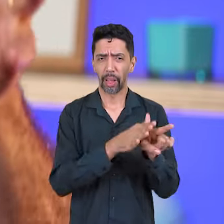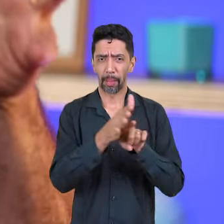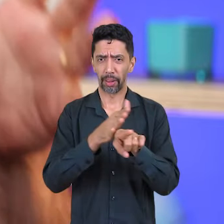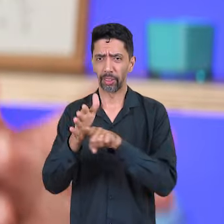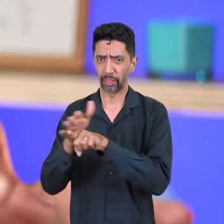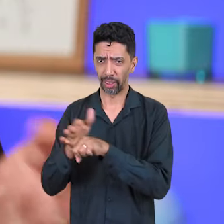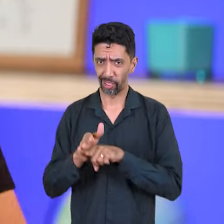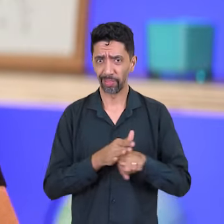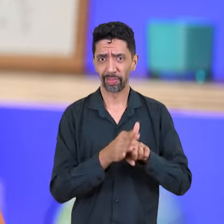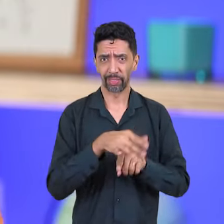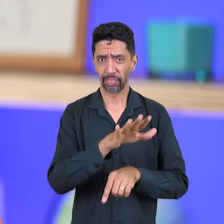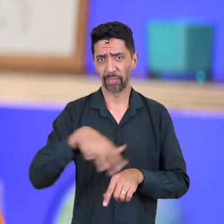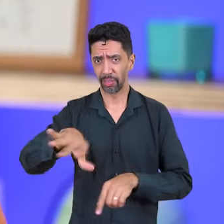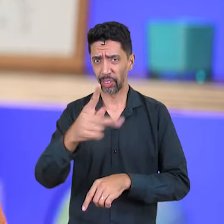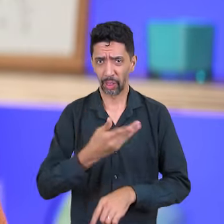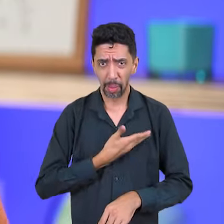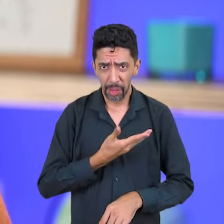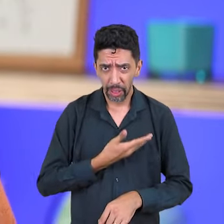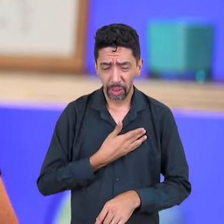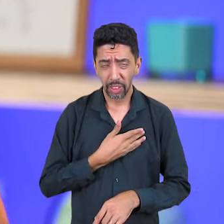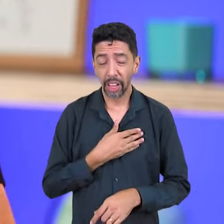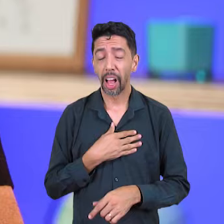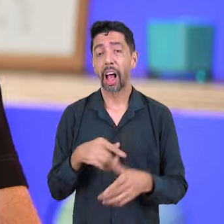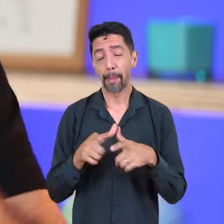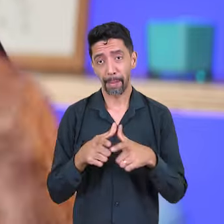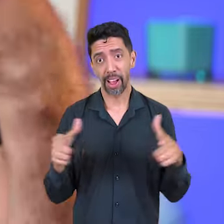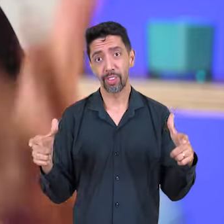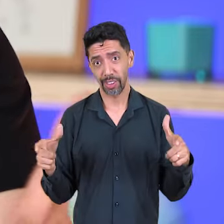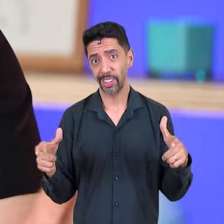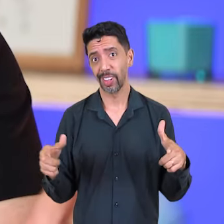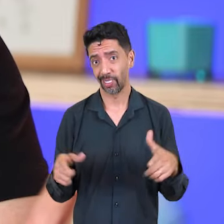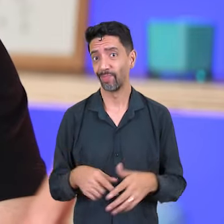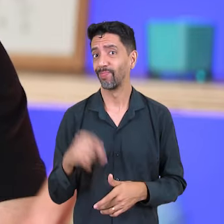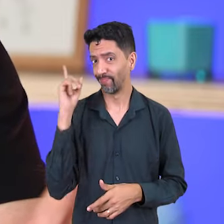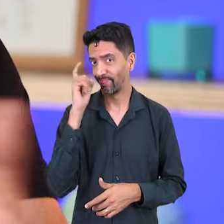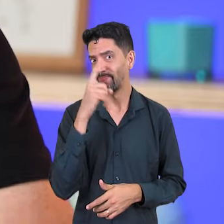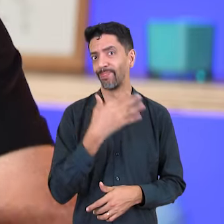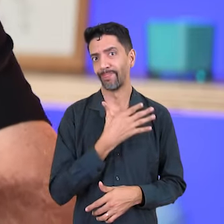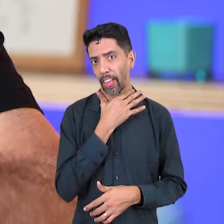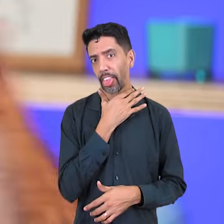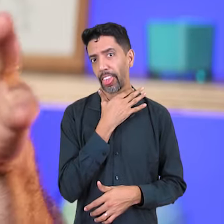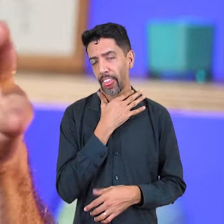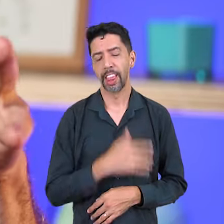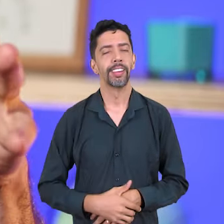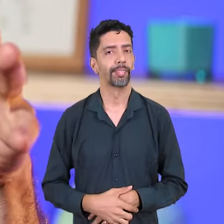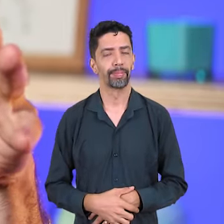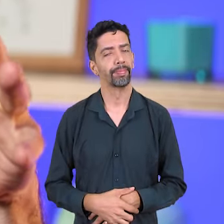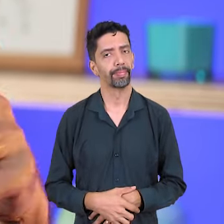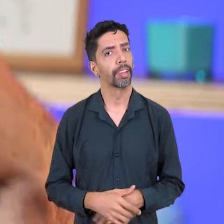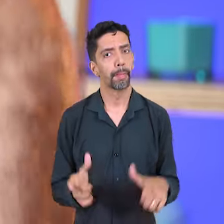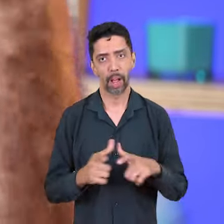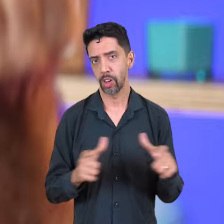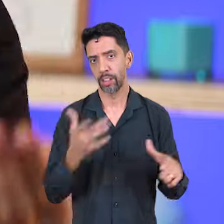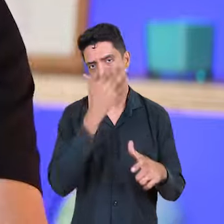situação difícil financeiramente falando. Estão realmente numa situação que já não dá mais